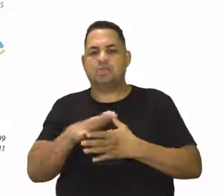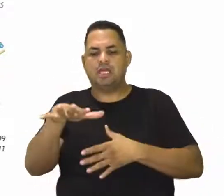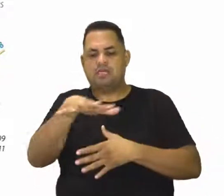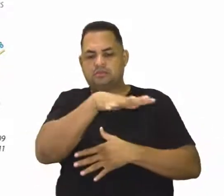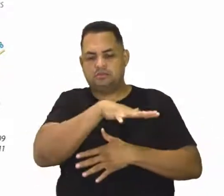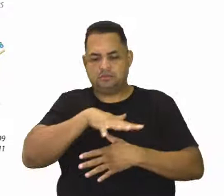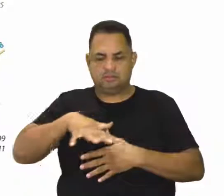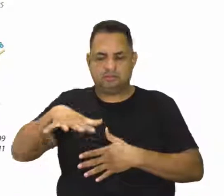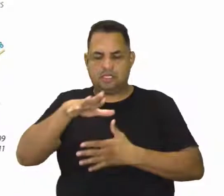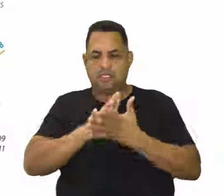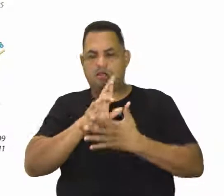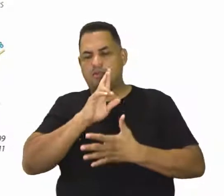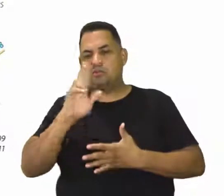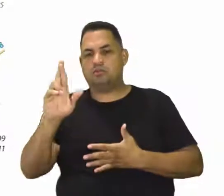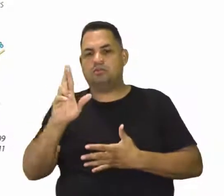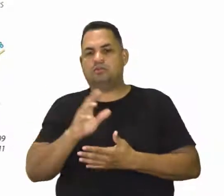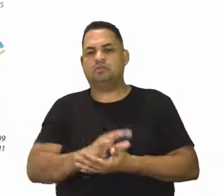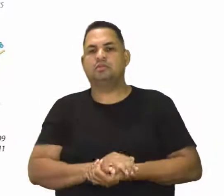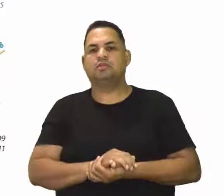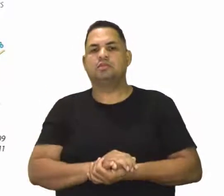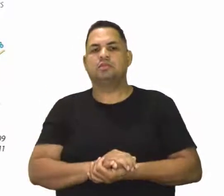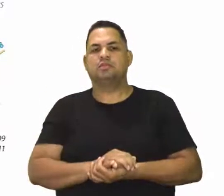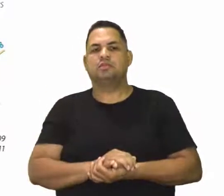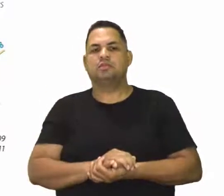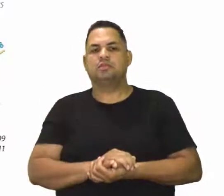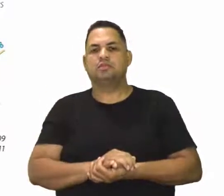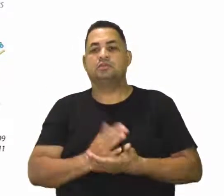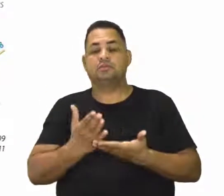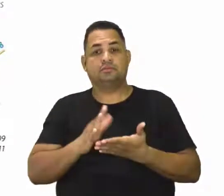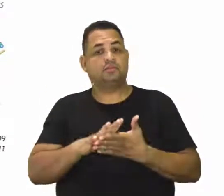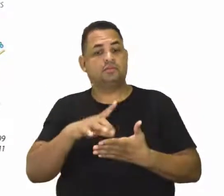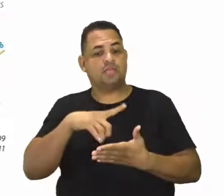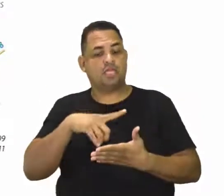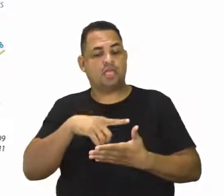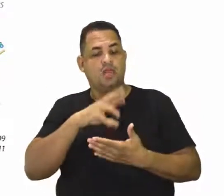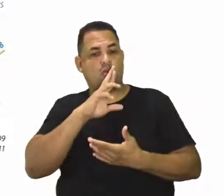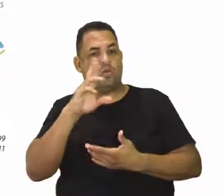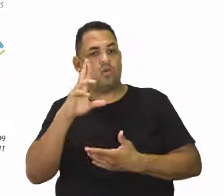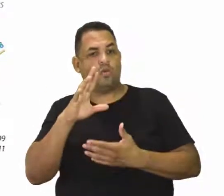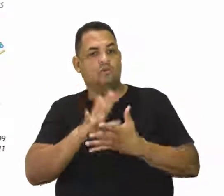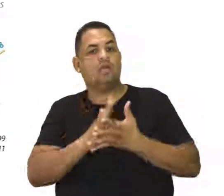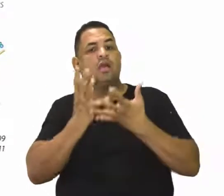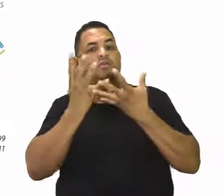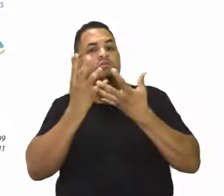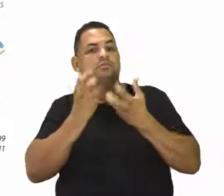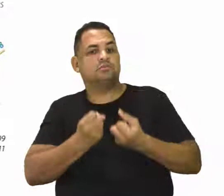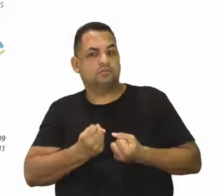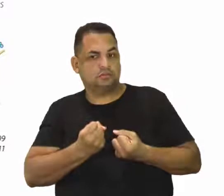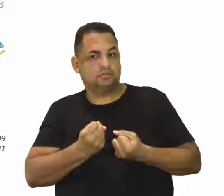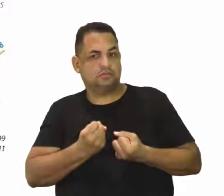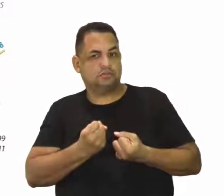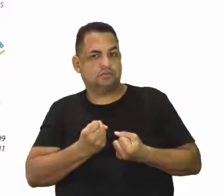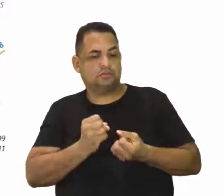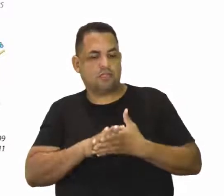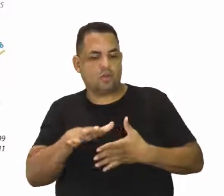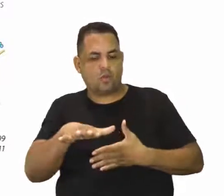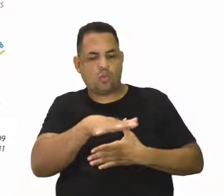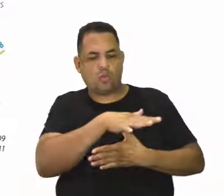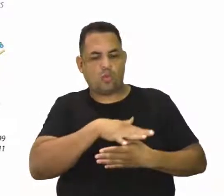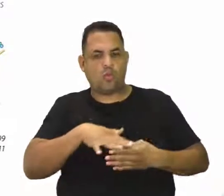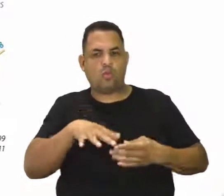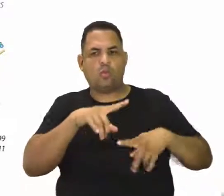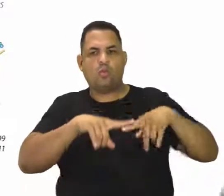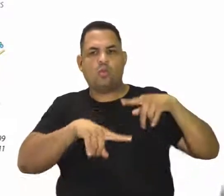tu é formado apesar de a Rússia ter herdado a maior parte do